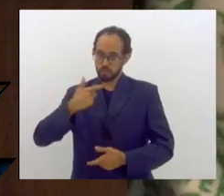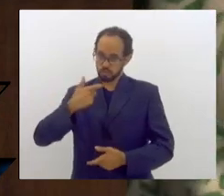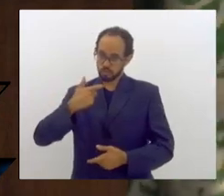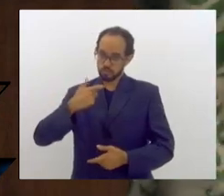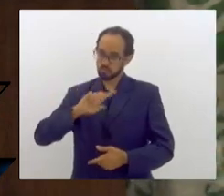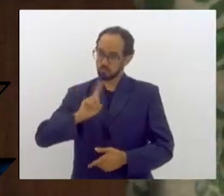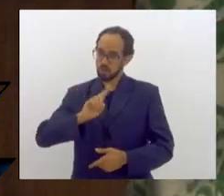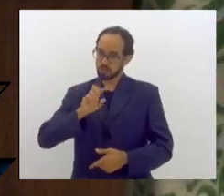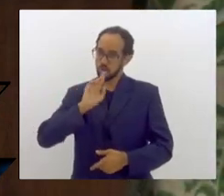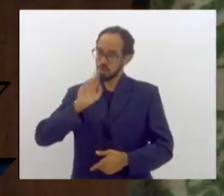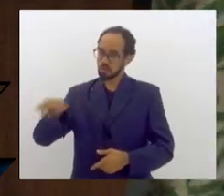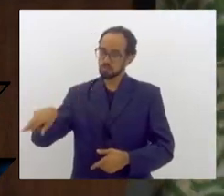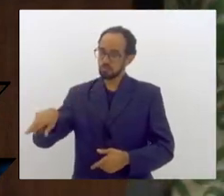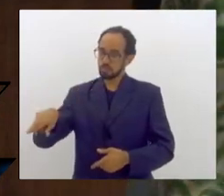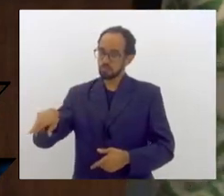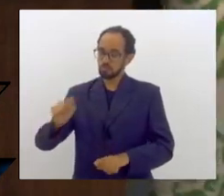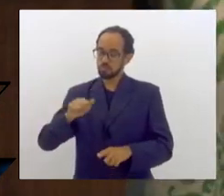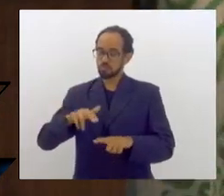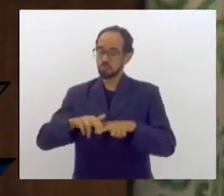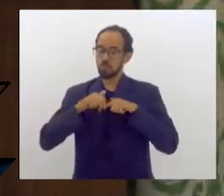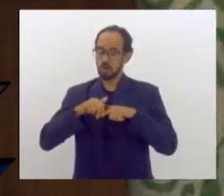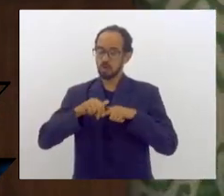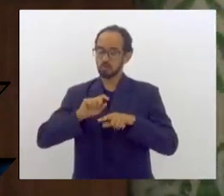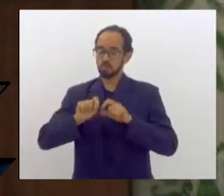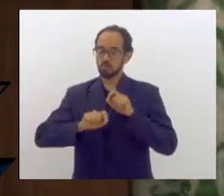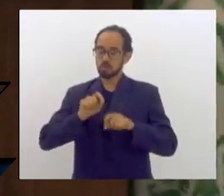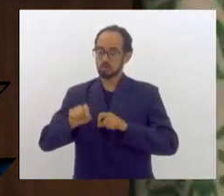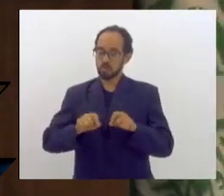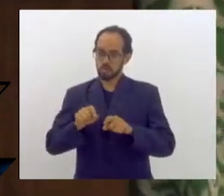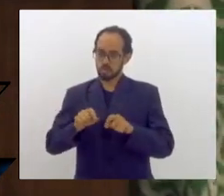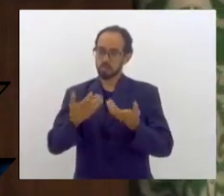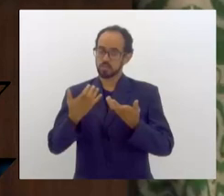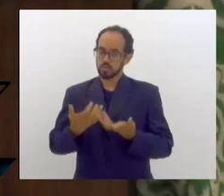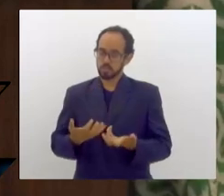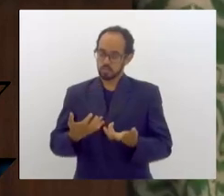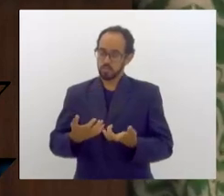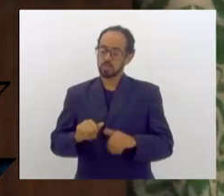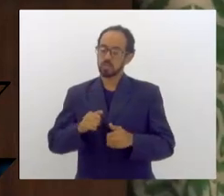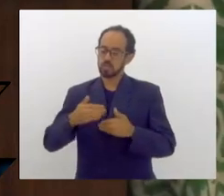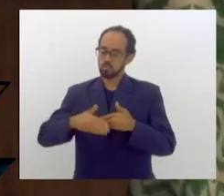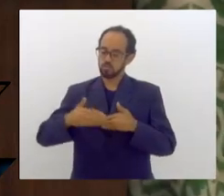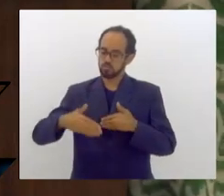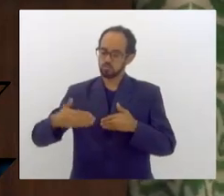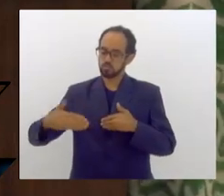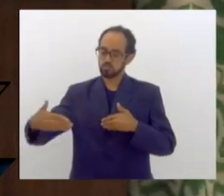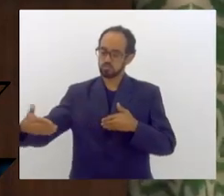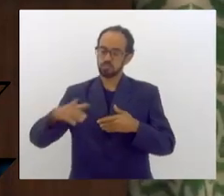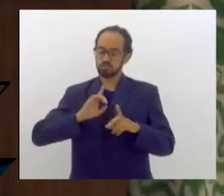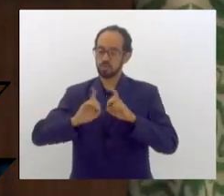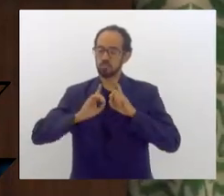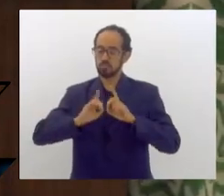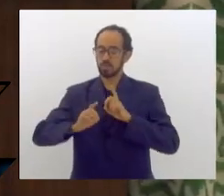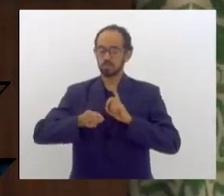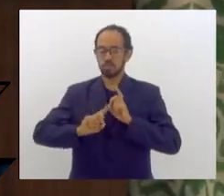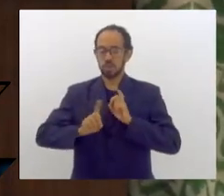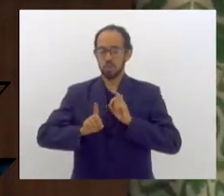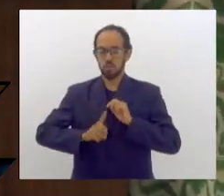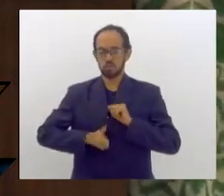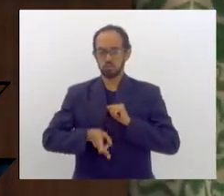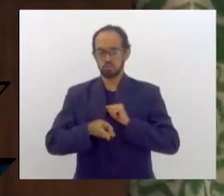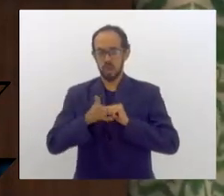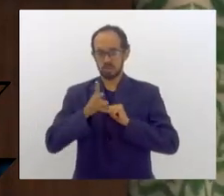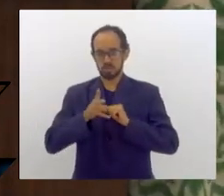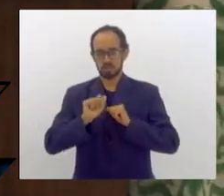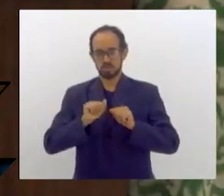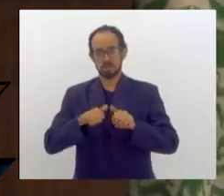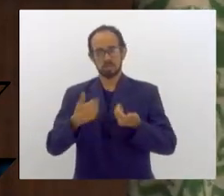não respondemos justamente porque a gente queria que o trâmite e o debate não fosse levado a cabo naquele sentido. Então,